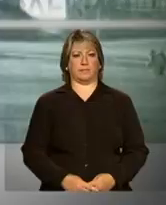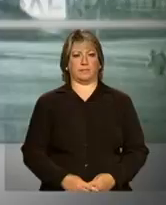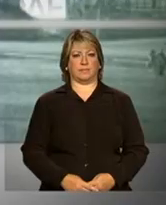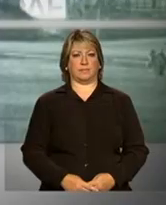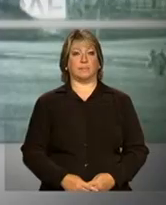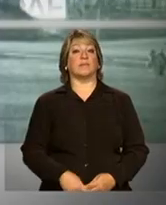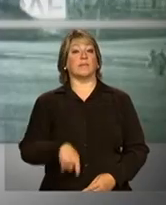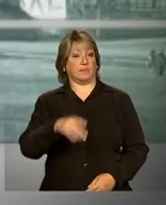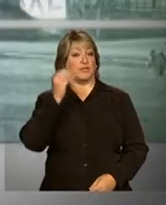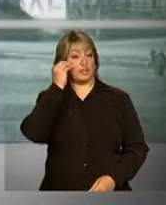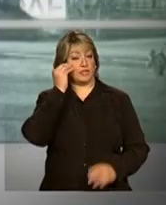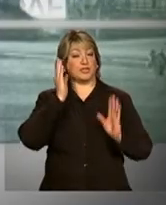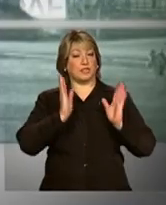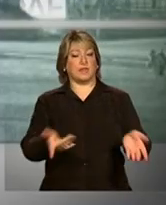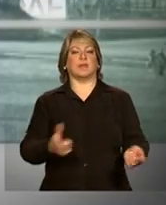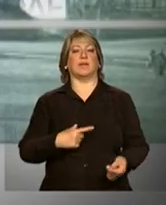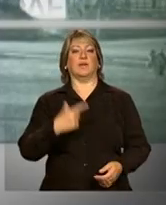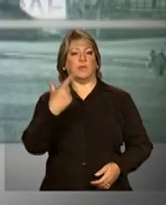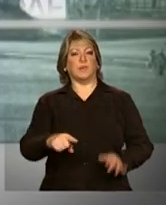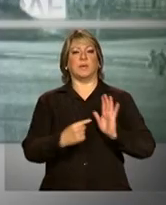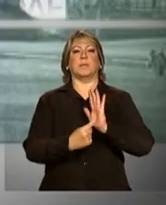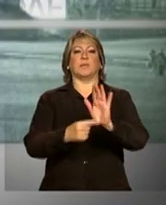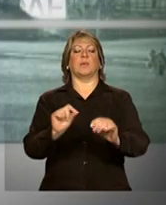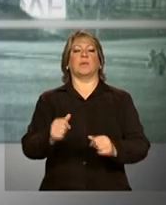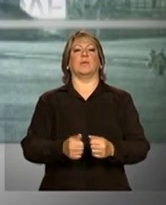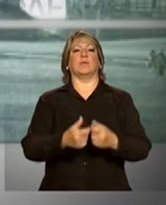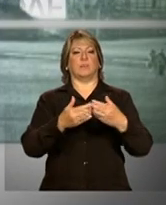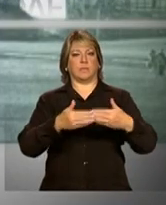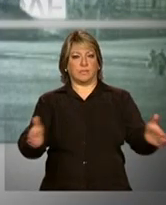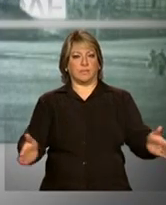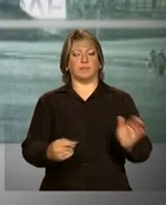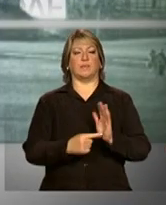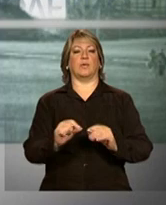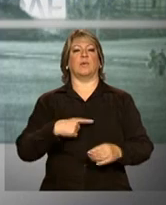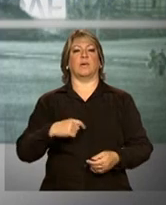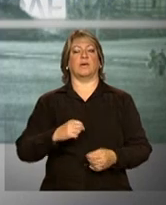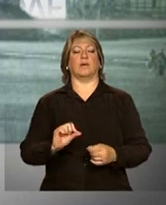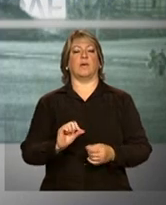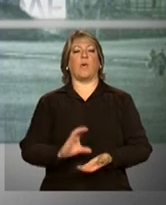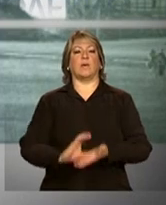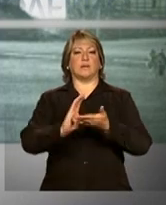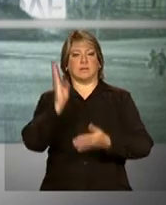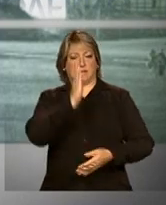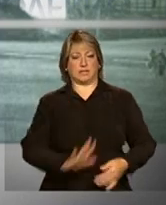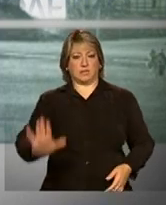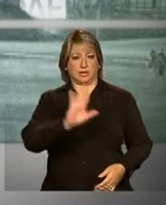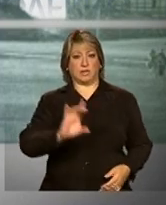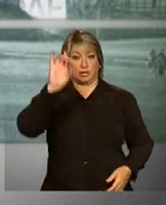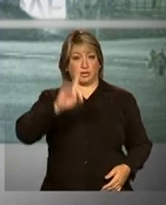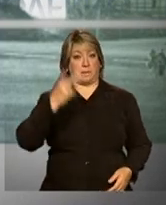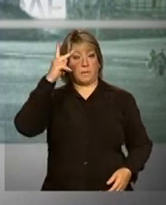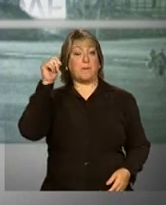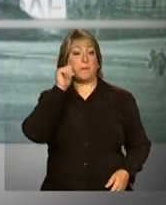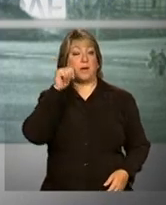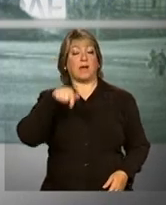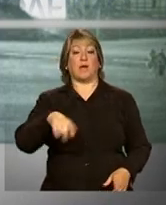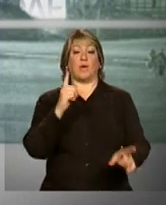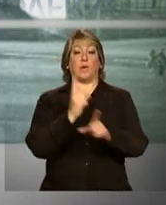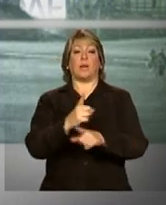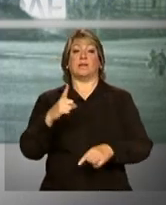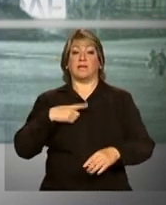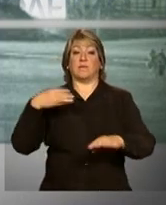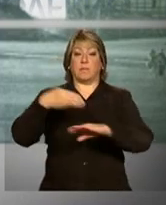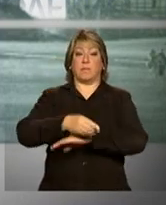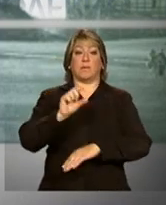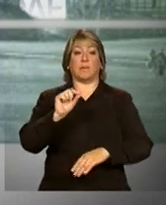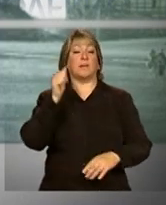ministério você assistiu a reapresentação da abertura da reunião do Conselho Nacional dos direitos da mulher o encontro teve a